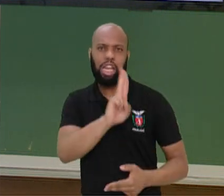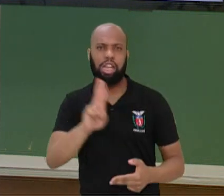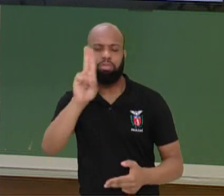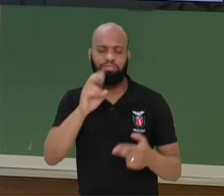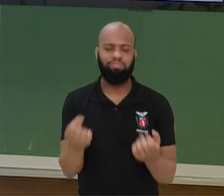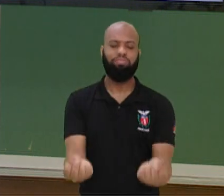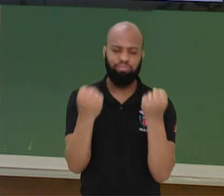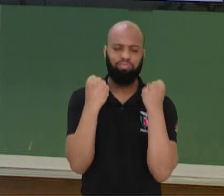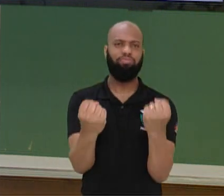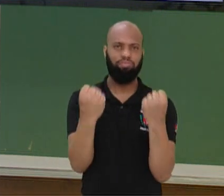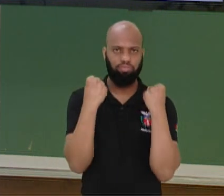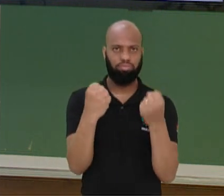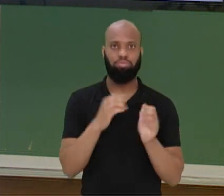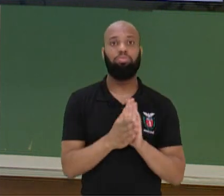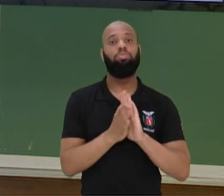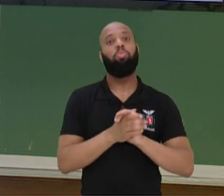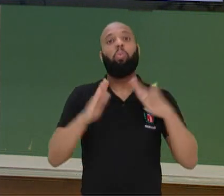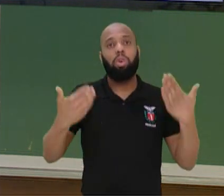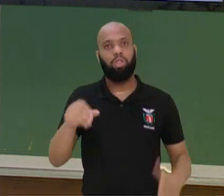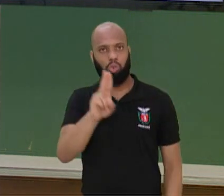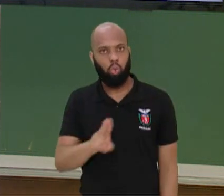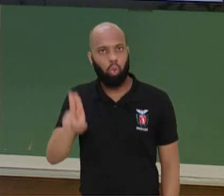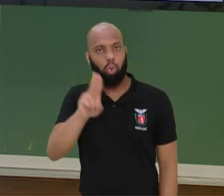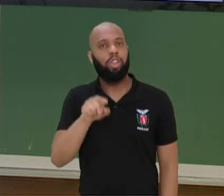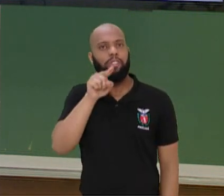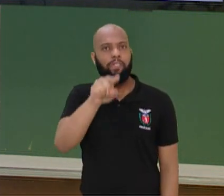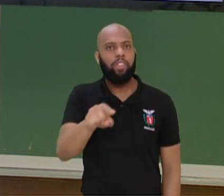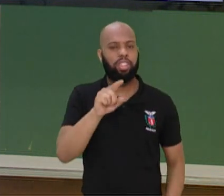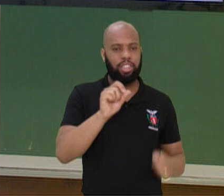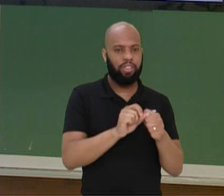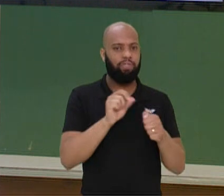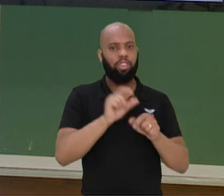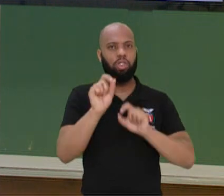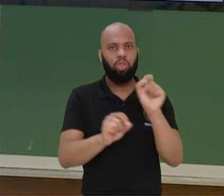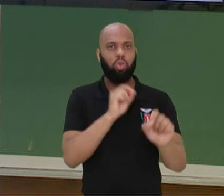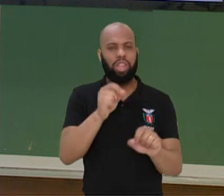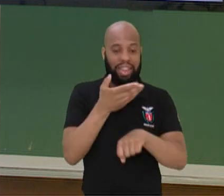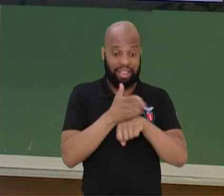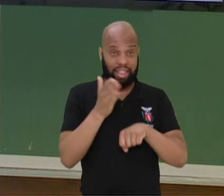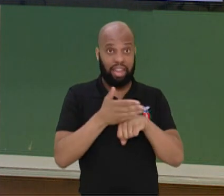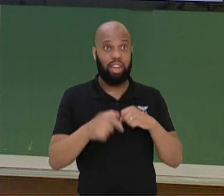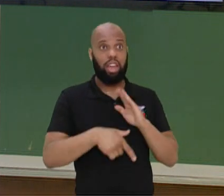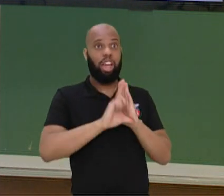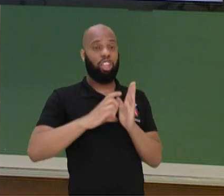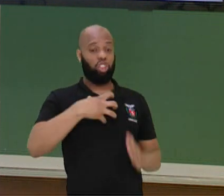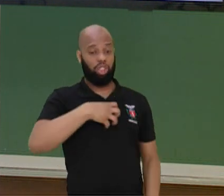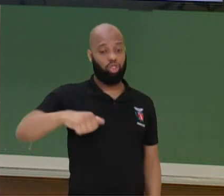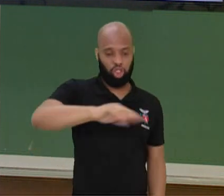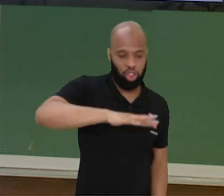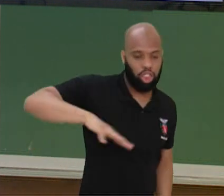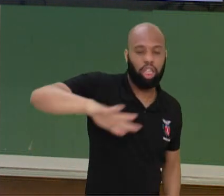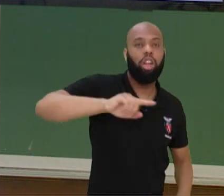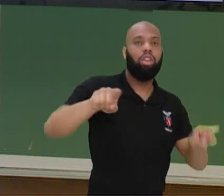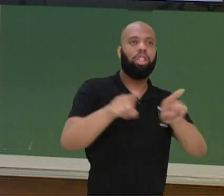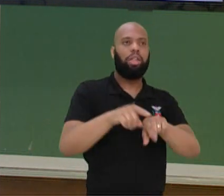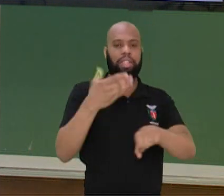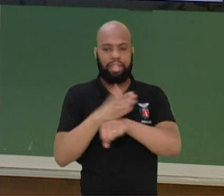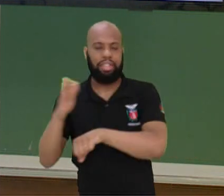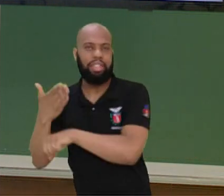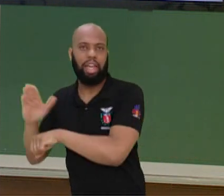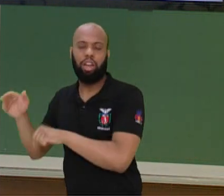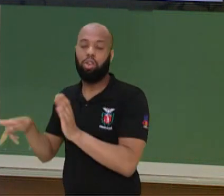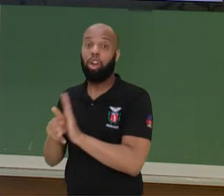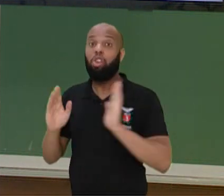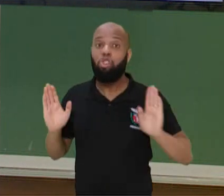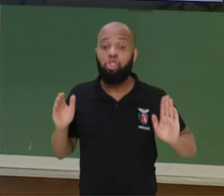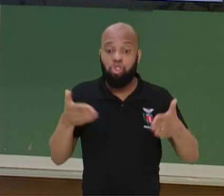musculação. Esses equipamentos normalmente são utilizados para que as pessoas façam um aquecimento geral ou ainda em treinos em que o